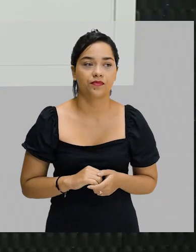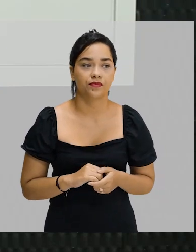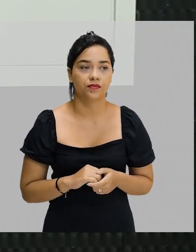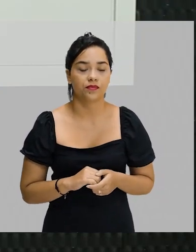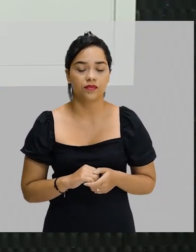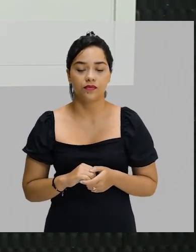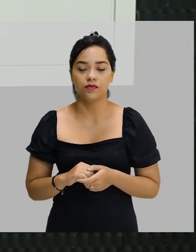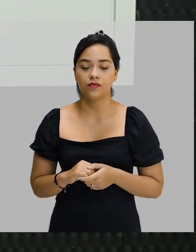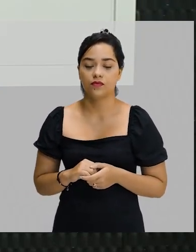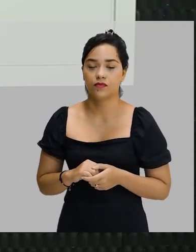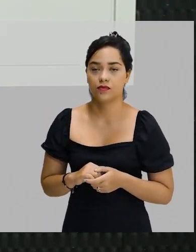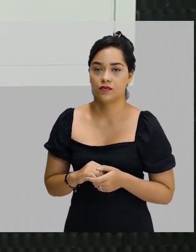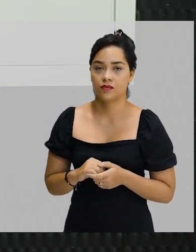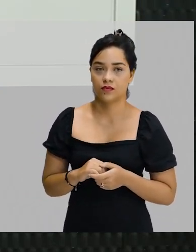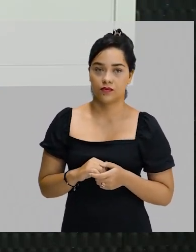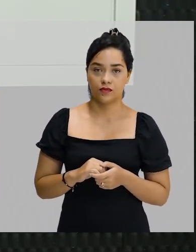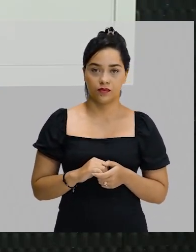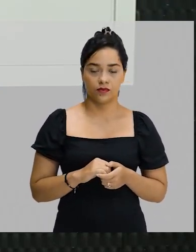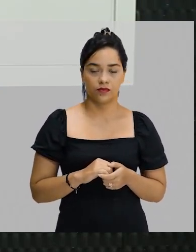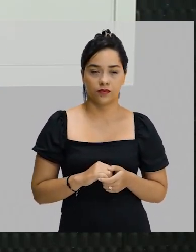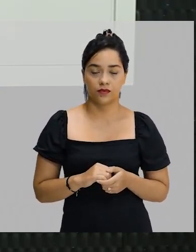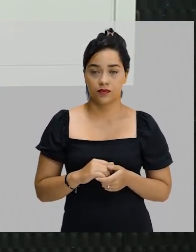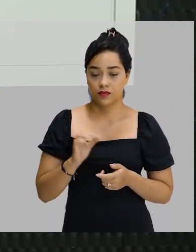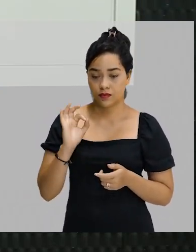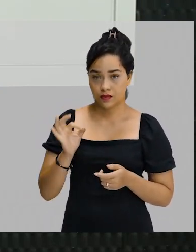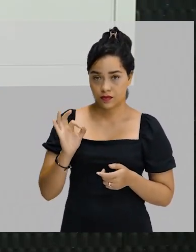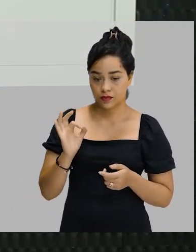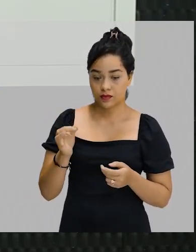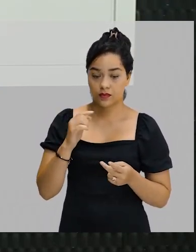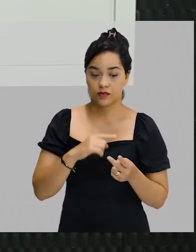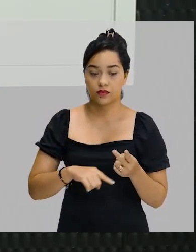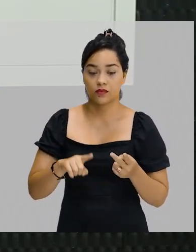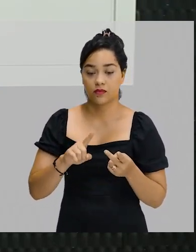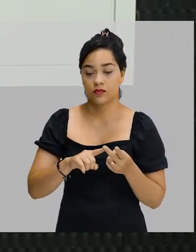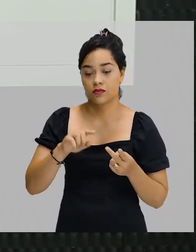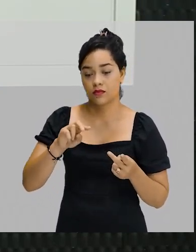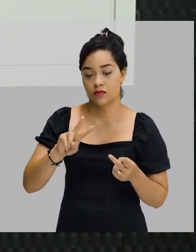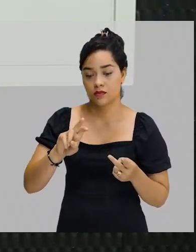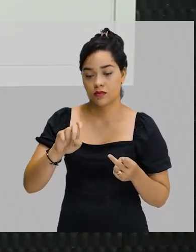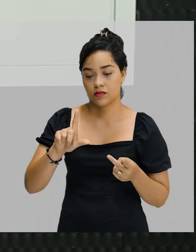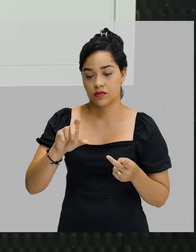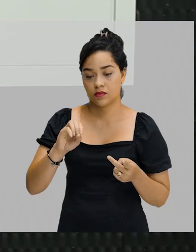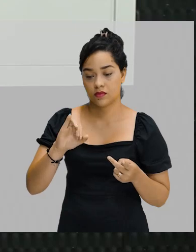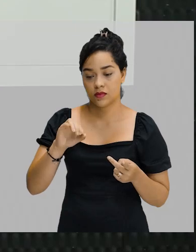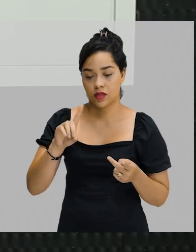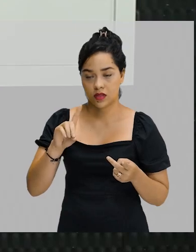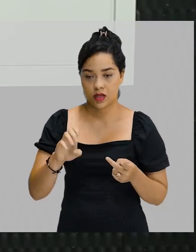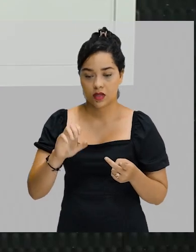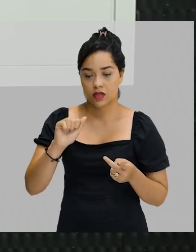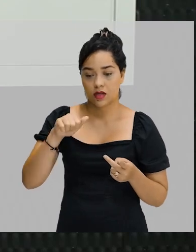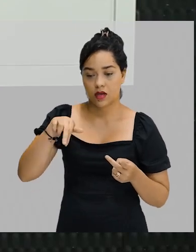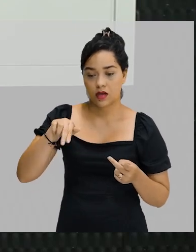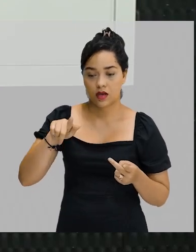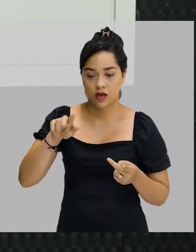que é uma velocidade v, certo? E uma velocidade angular,